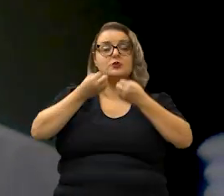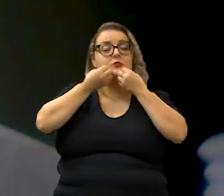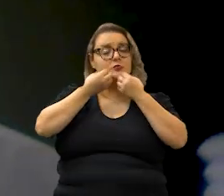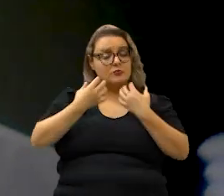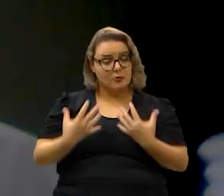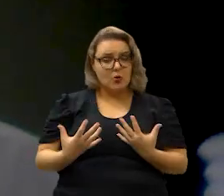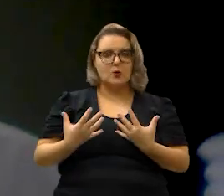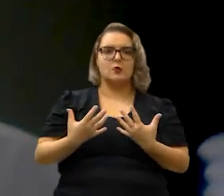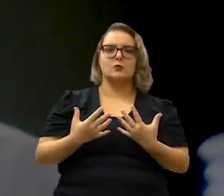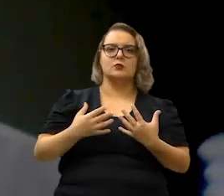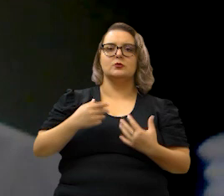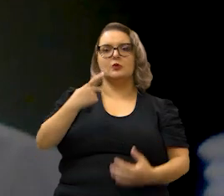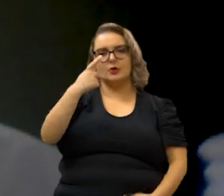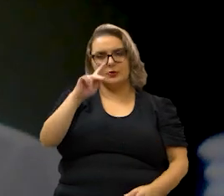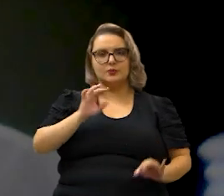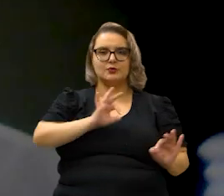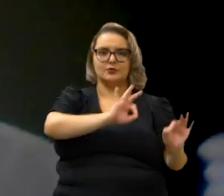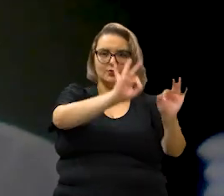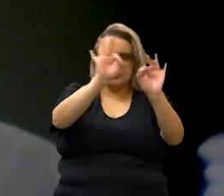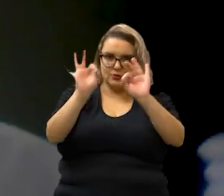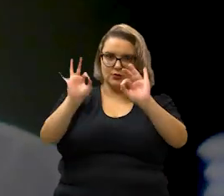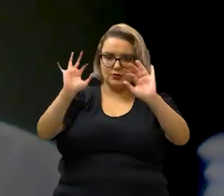sejam úteis aos